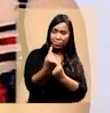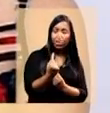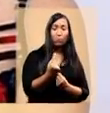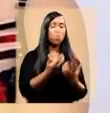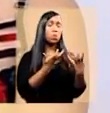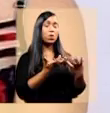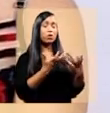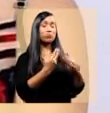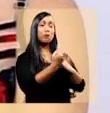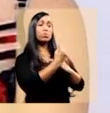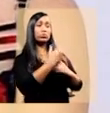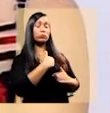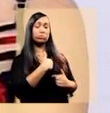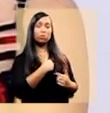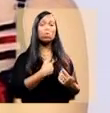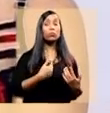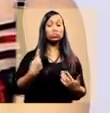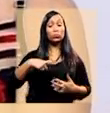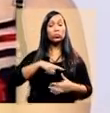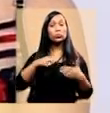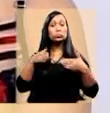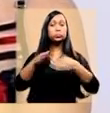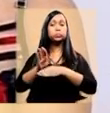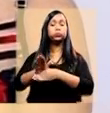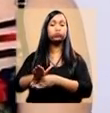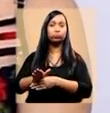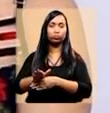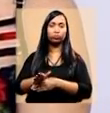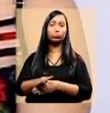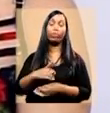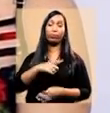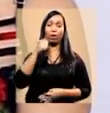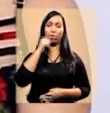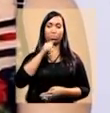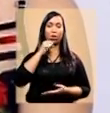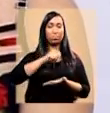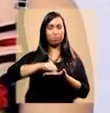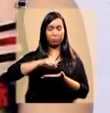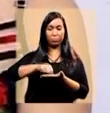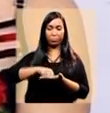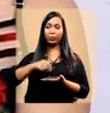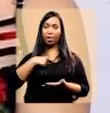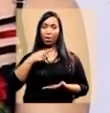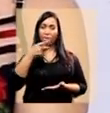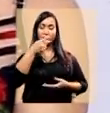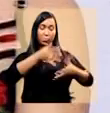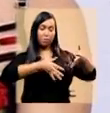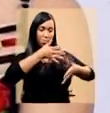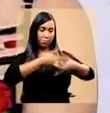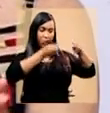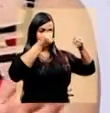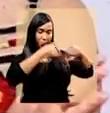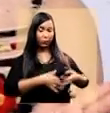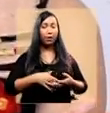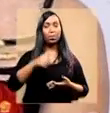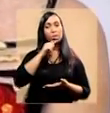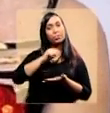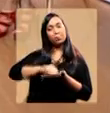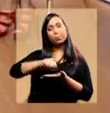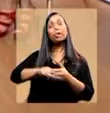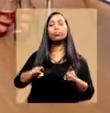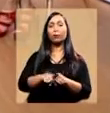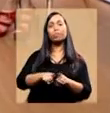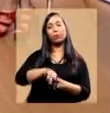na delegacia e fala, eu quero medida protetiva, então nós priorizamos. Tem a funcionária que vai ouvi-la imediatamente, além de fazer a